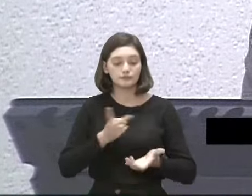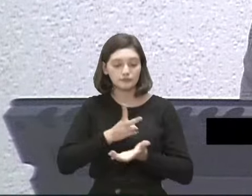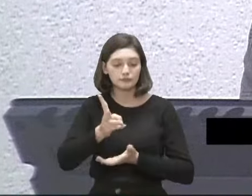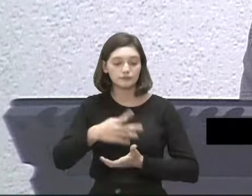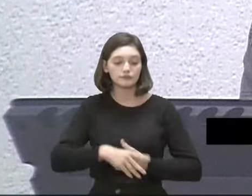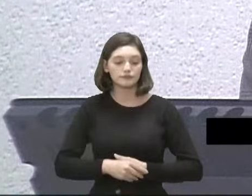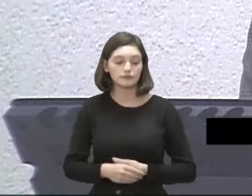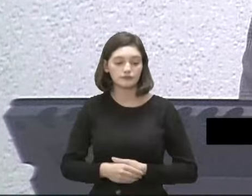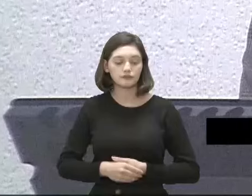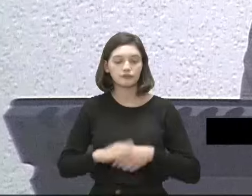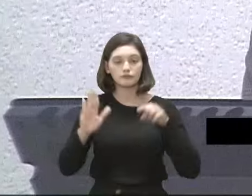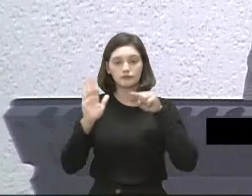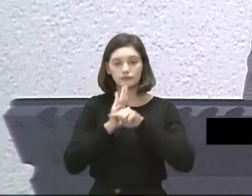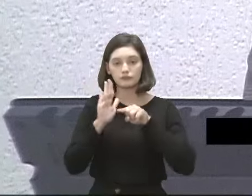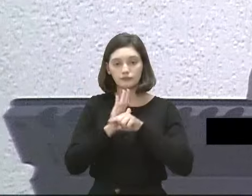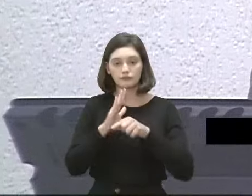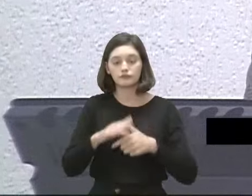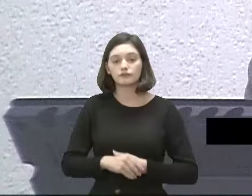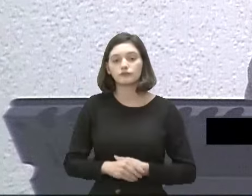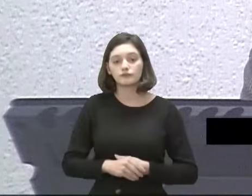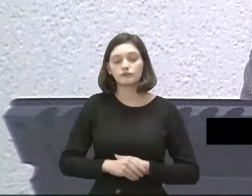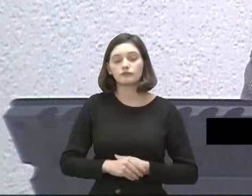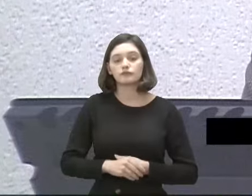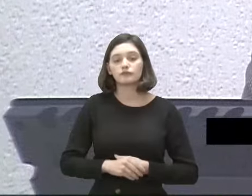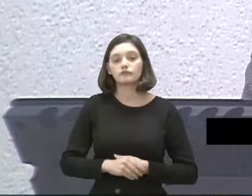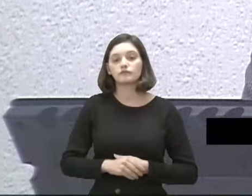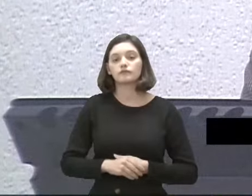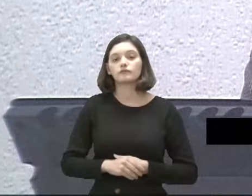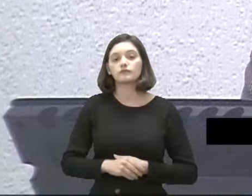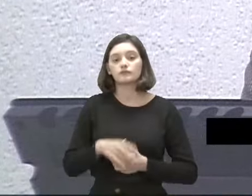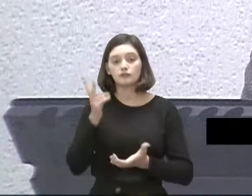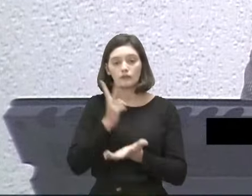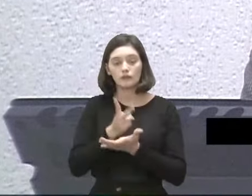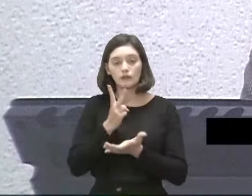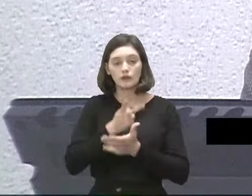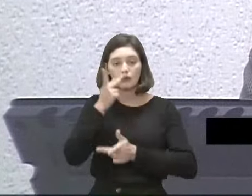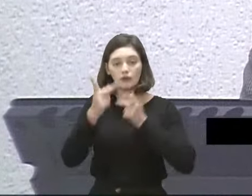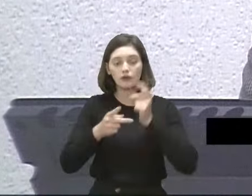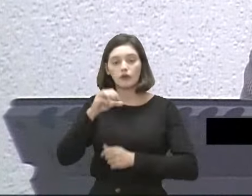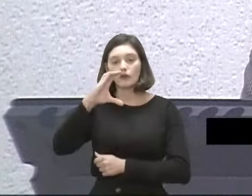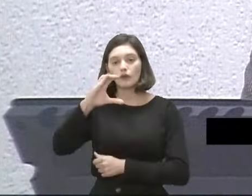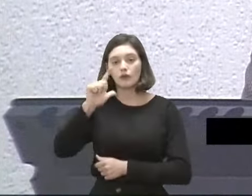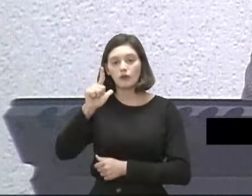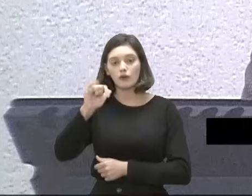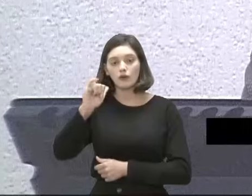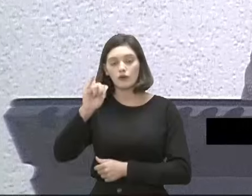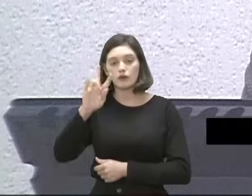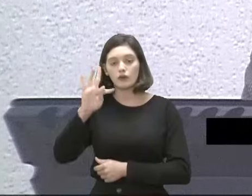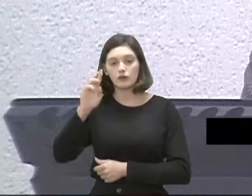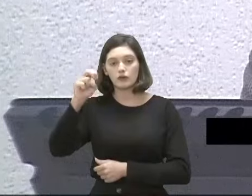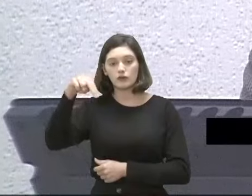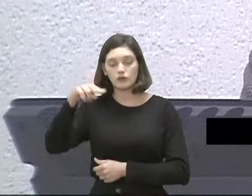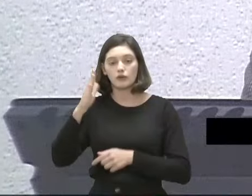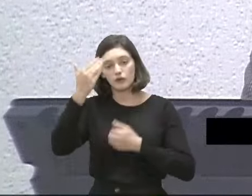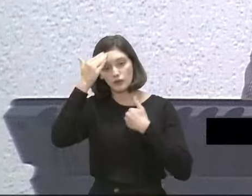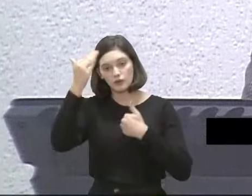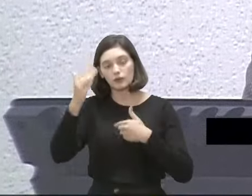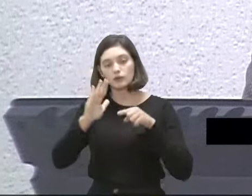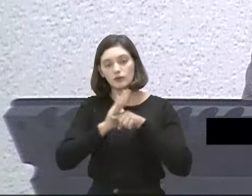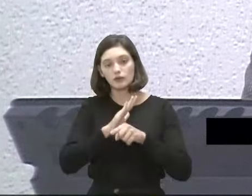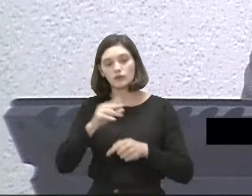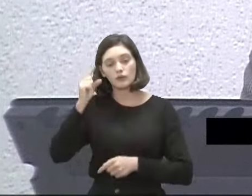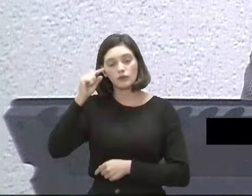aqui, passo as perguntas do telespectador, sempre combativo, Cleiton Carvalho, obrigado pelas perguntas. Começo por mim.